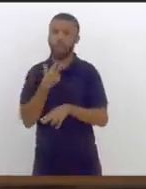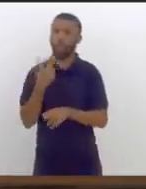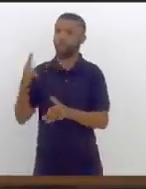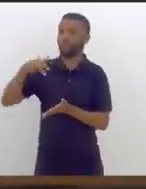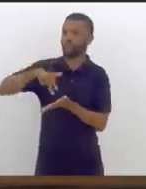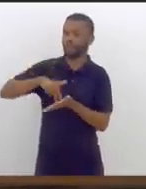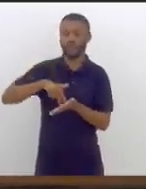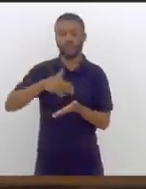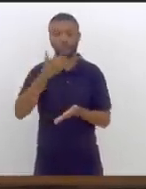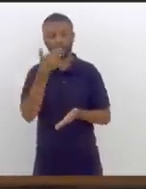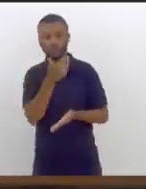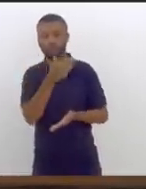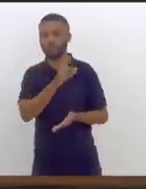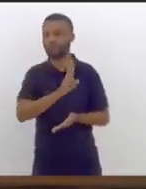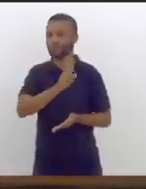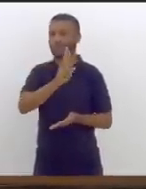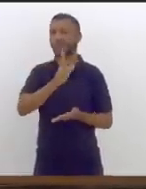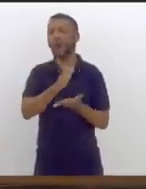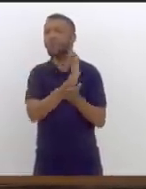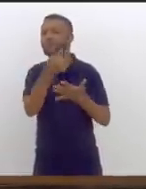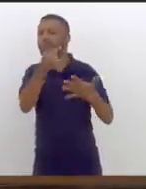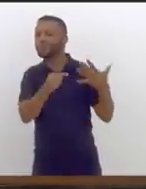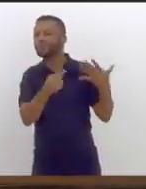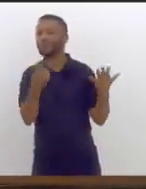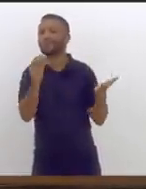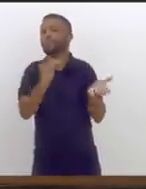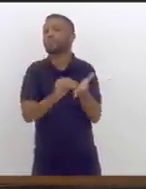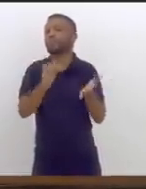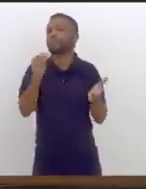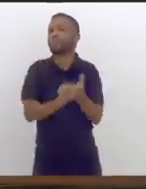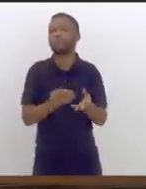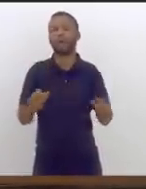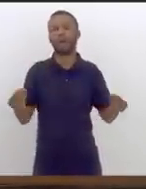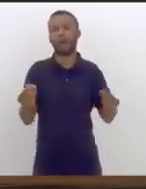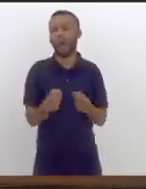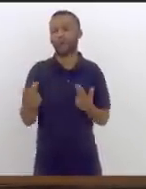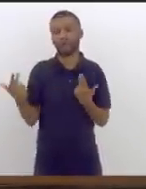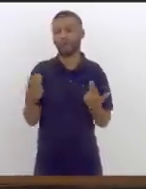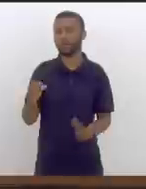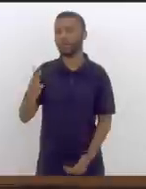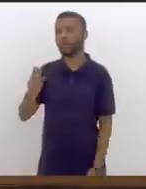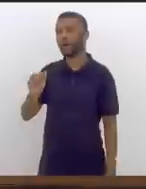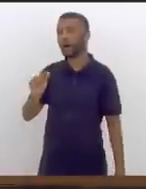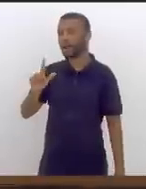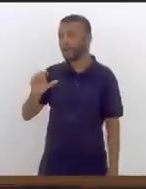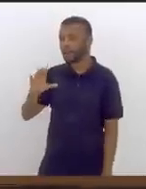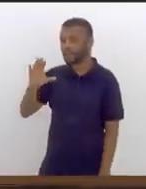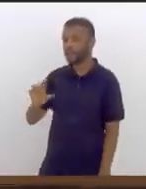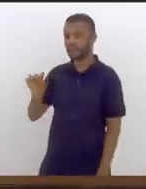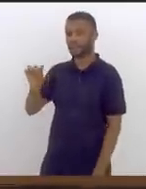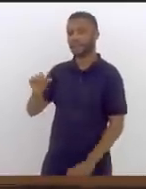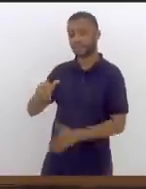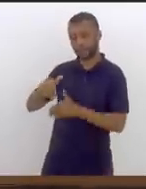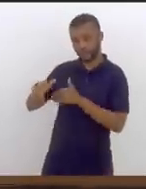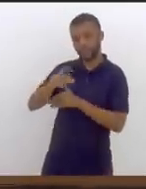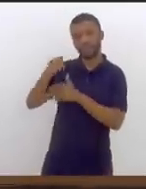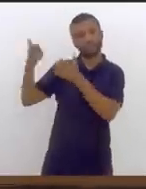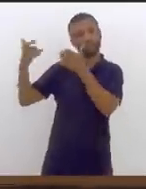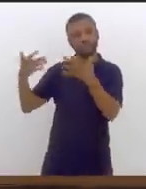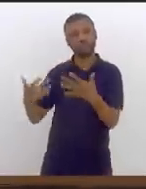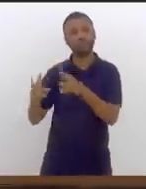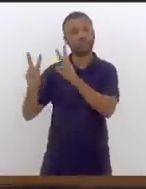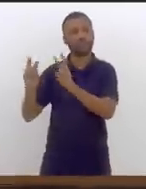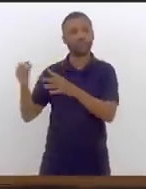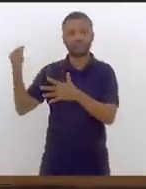representante e algumas coisas fica a quem como fiz aqui com Wallace não é isso Wallace daqui a pouco o Wallace vai estar falando sobre essa